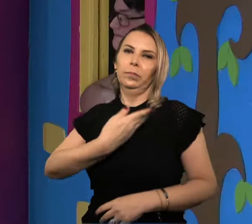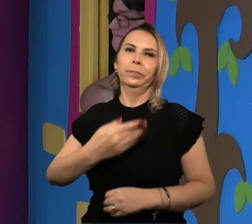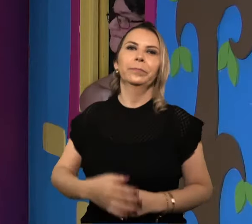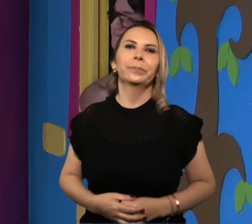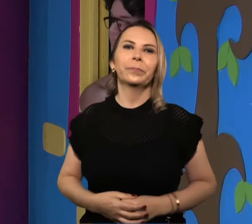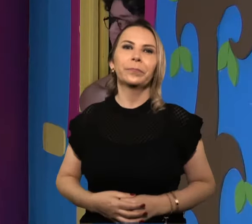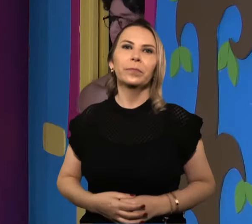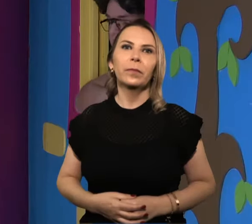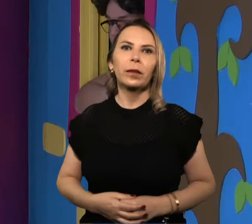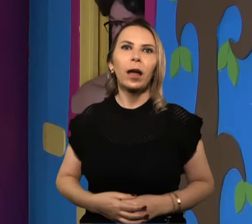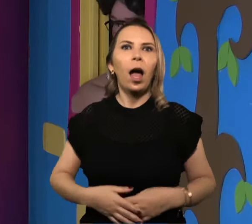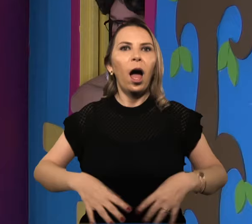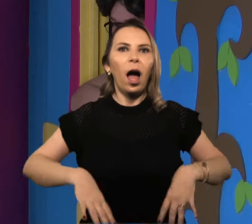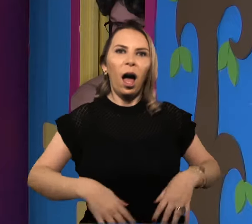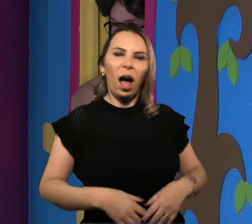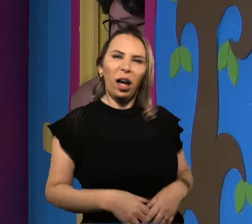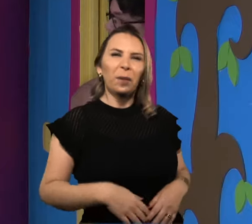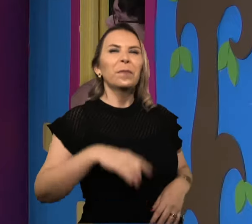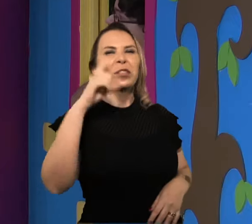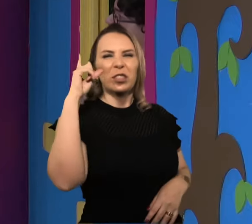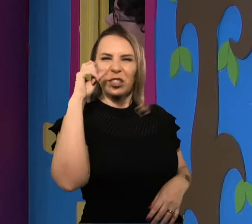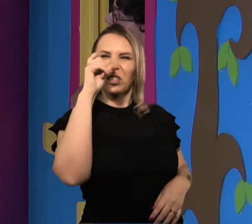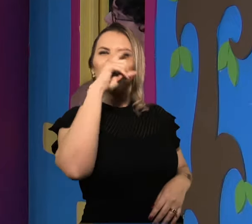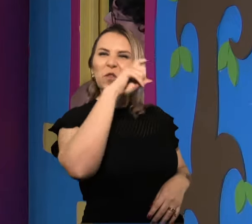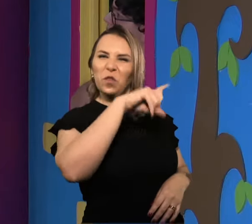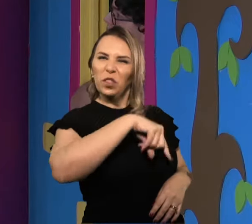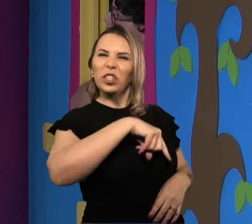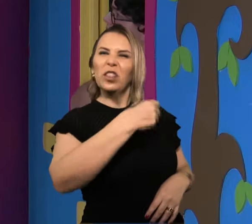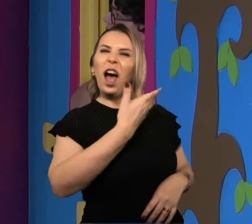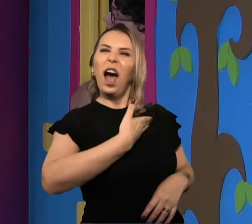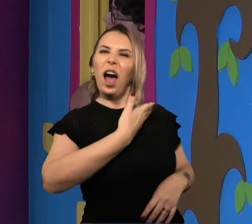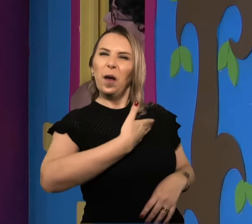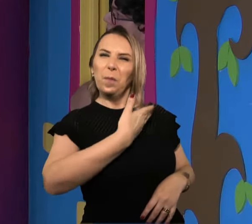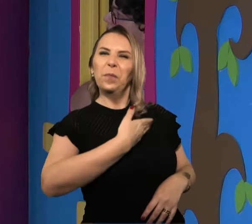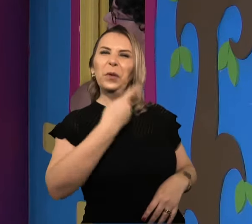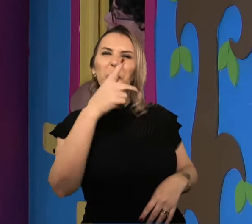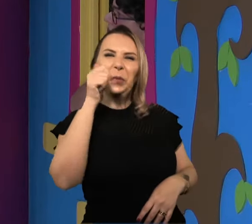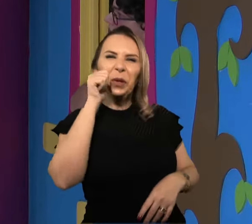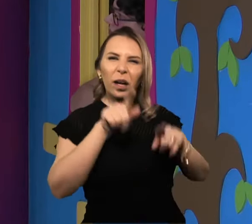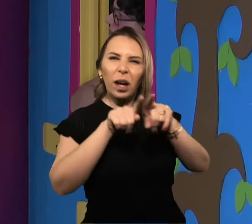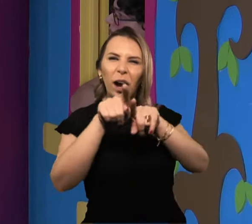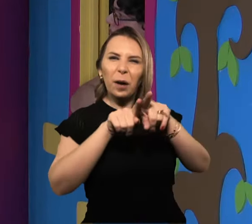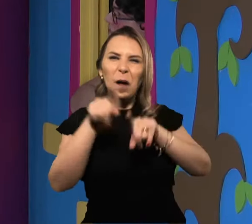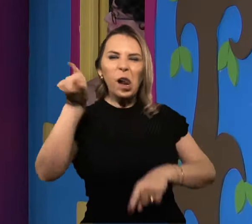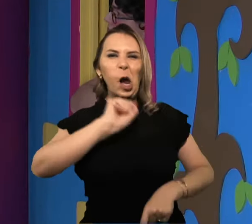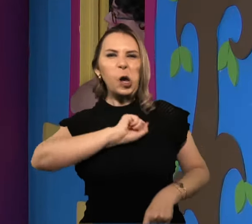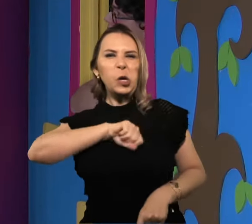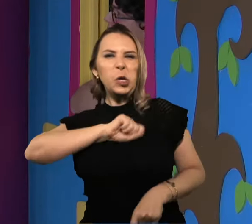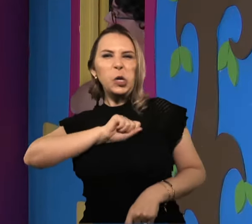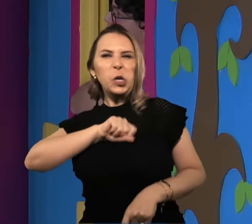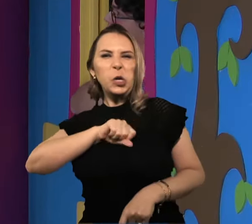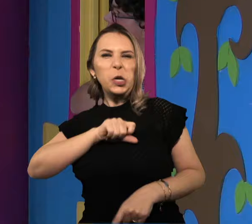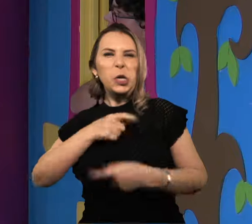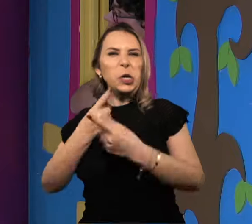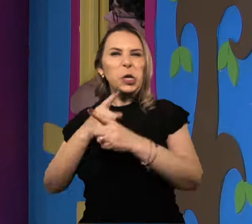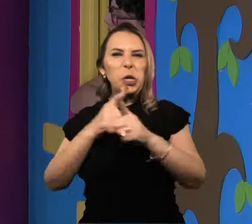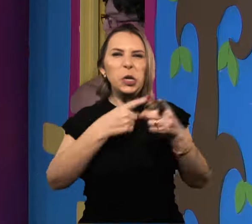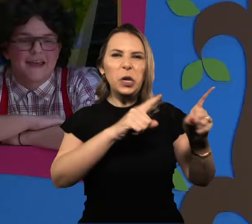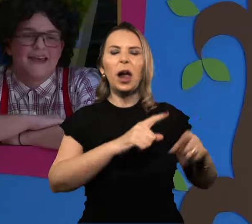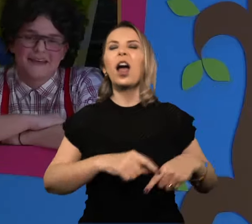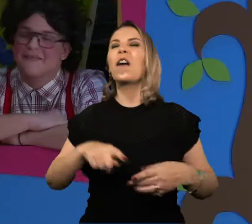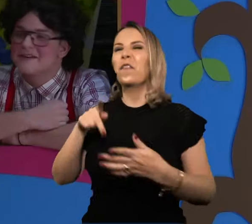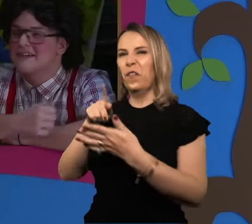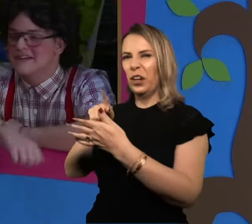amigos. Ai, Neco, mas é muito difícil ser amigo da sua irmã. Ela faz maldade com todo